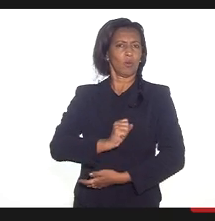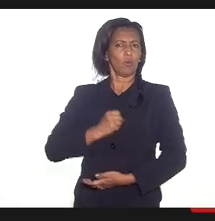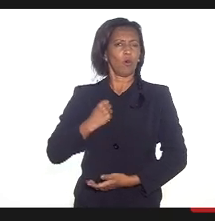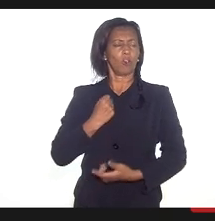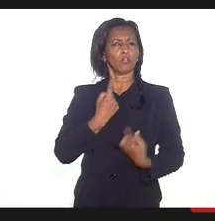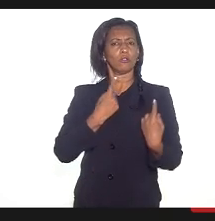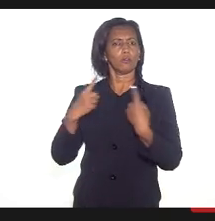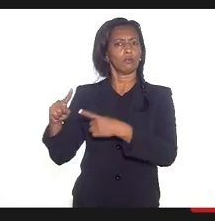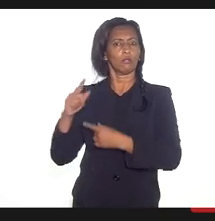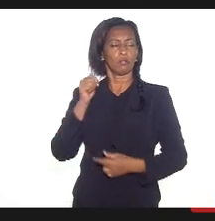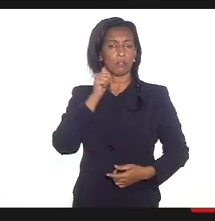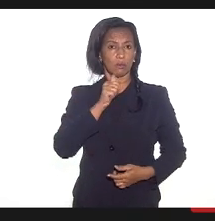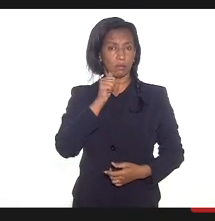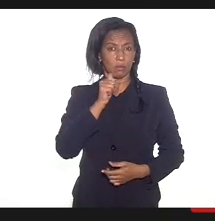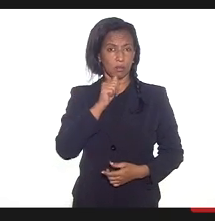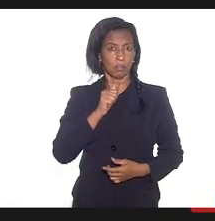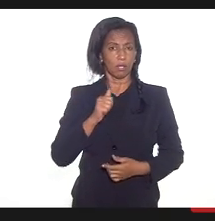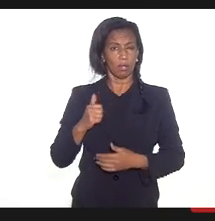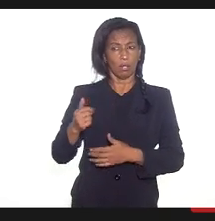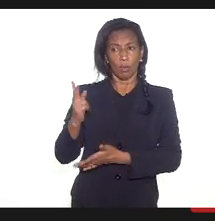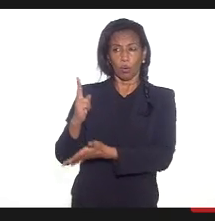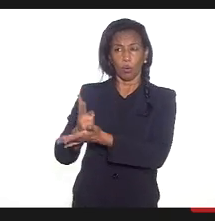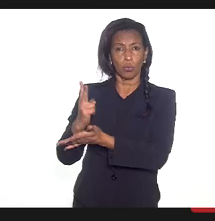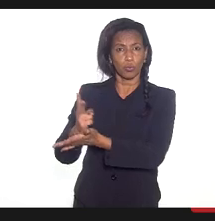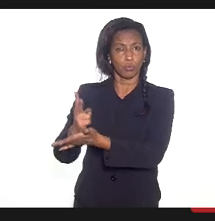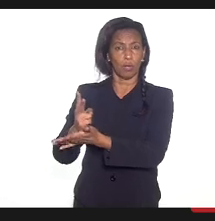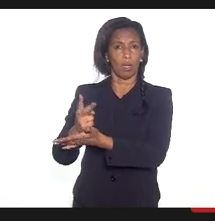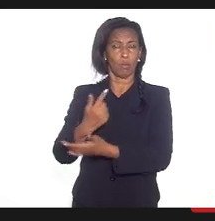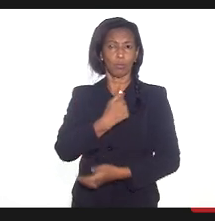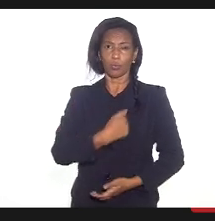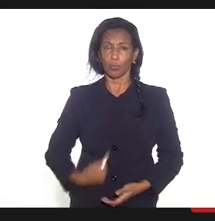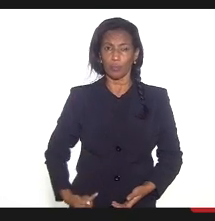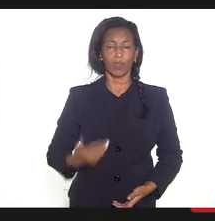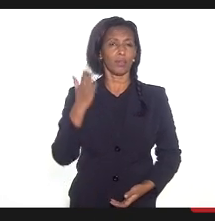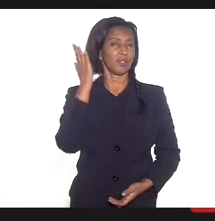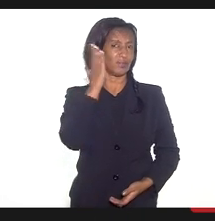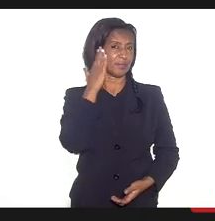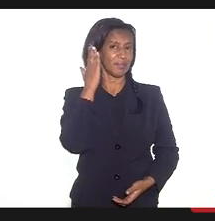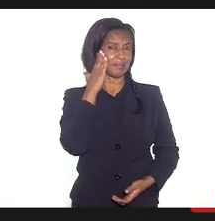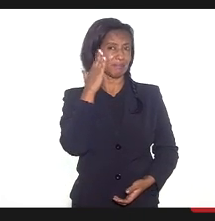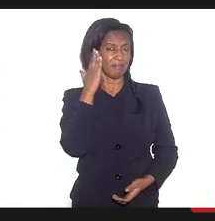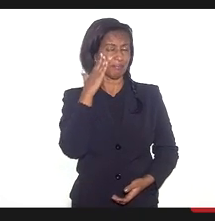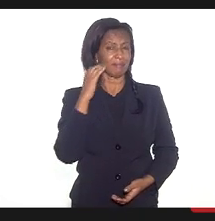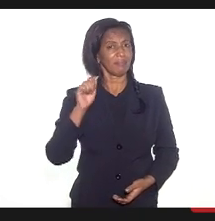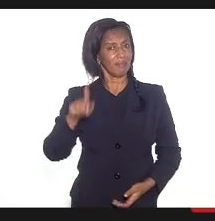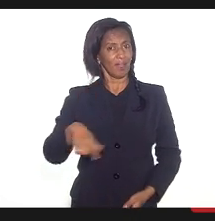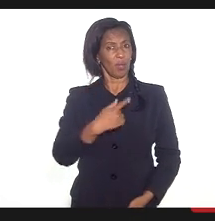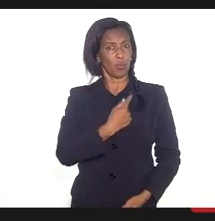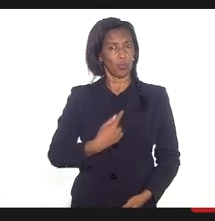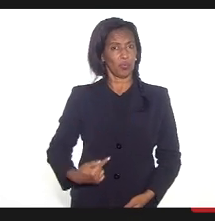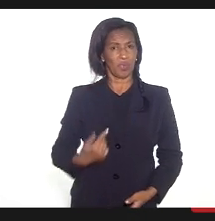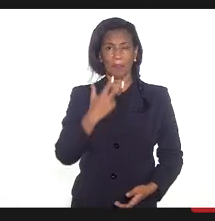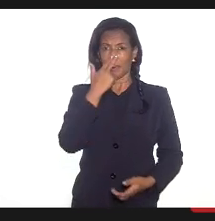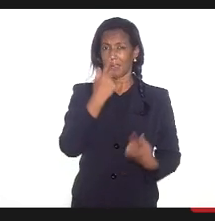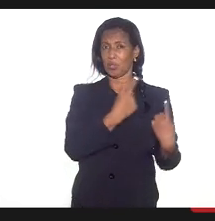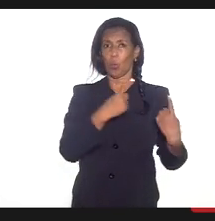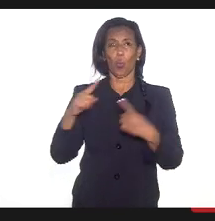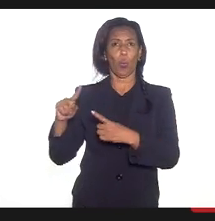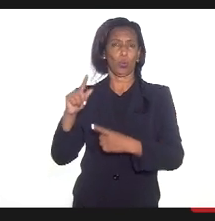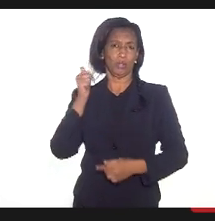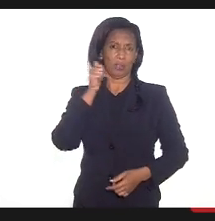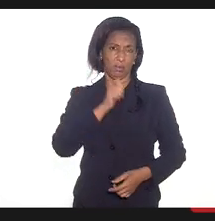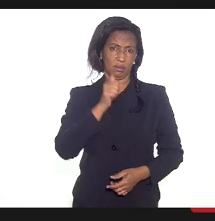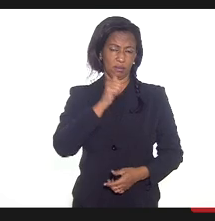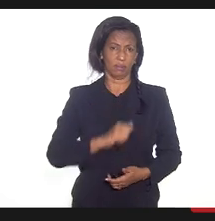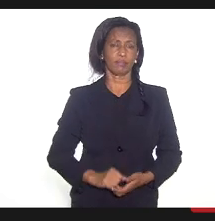contra as mulheres, se perpetuar por um governo que a gente sabe, né, que é um governo que é contra as mulheres